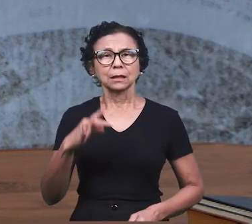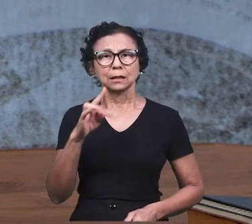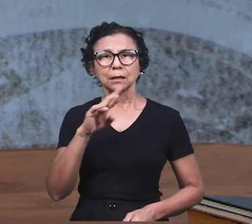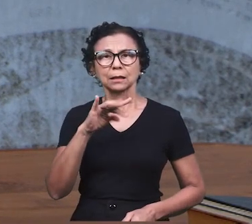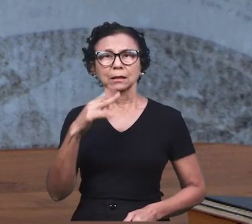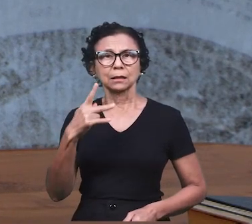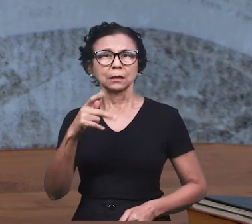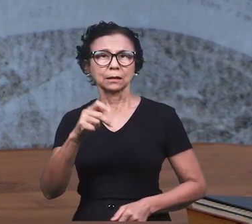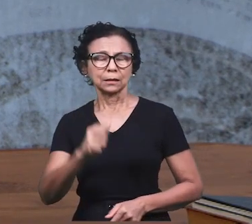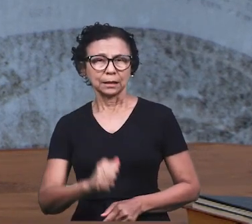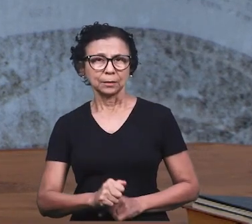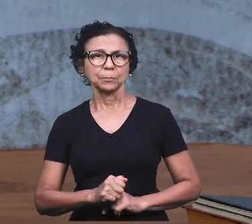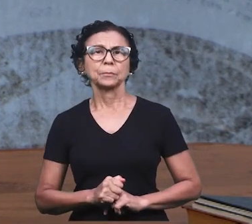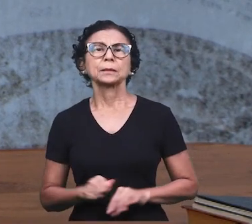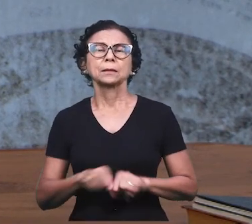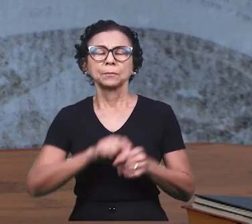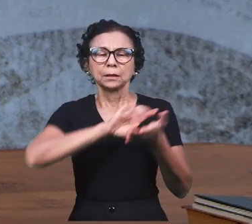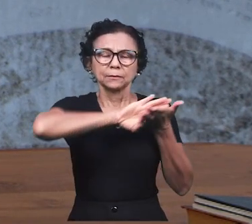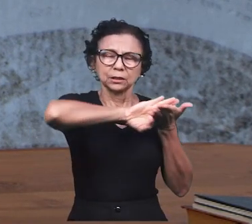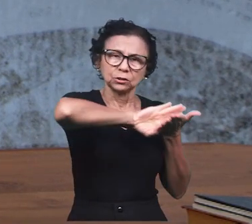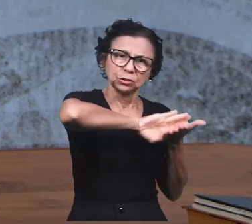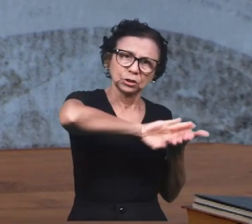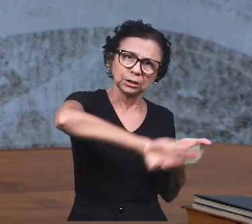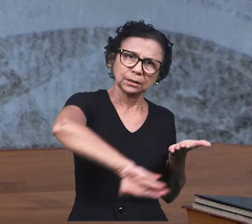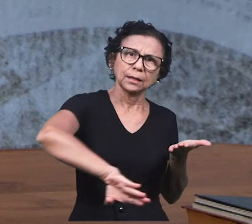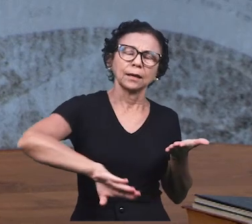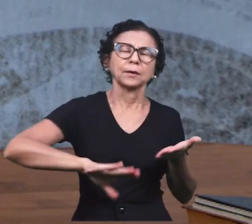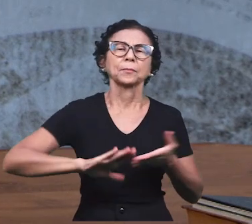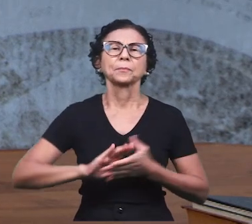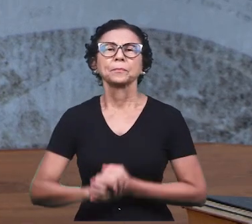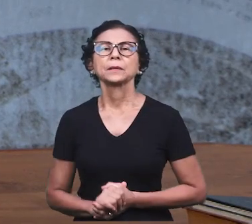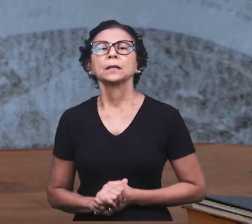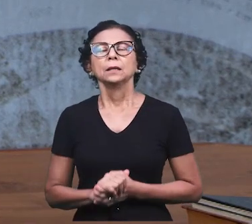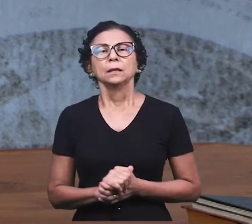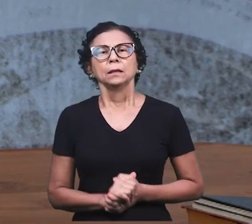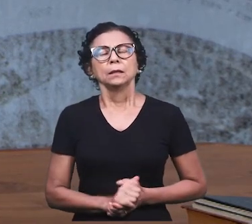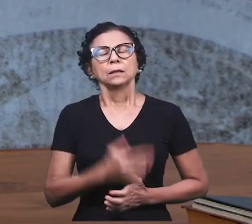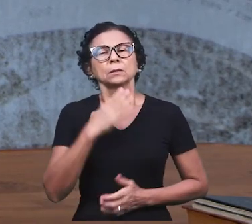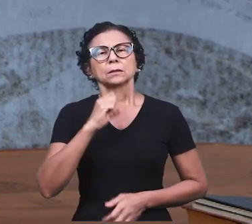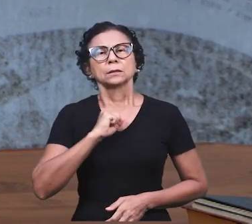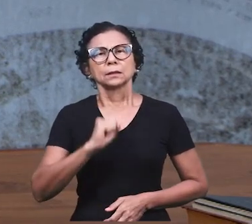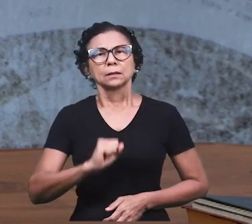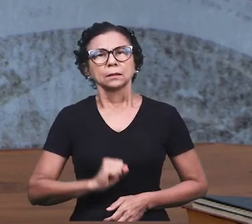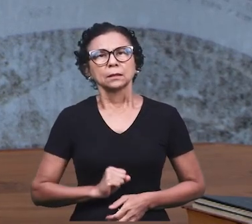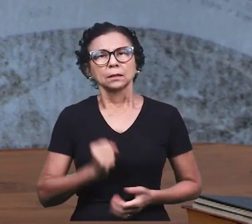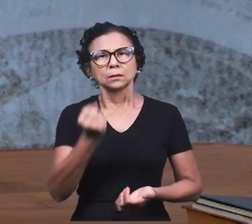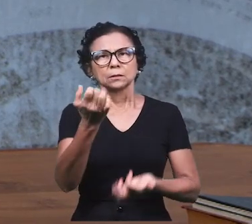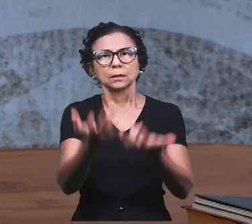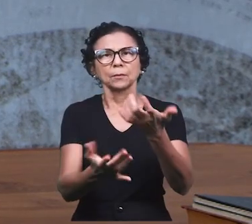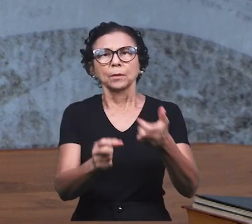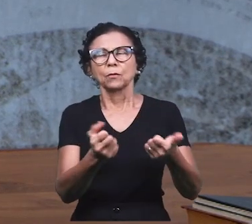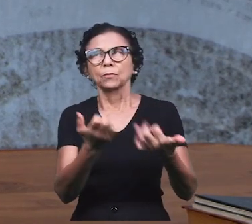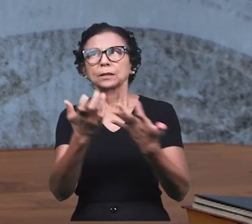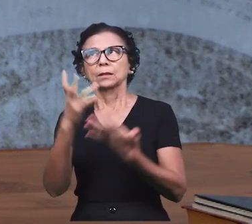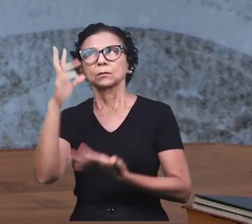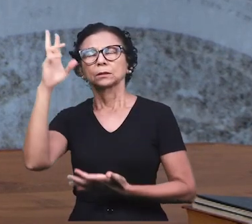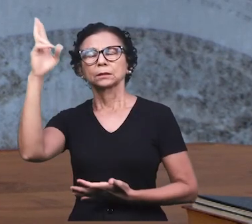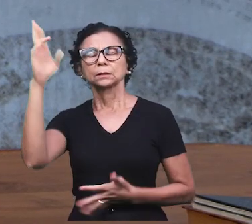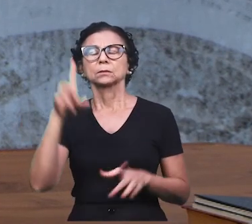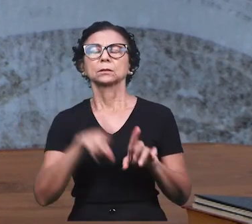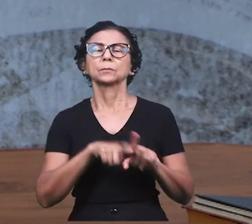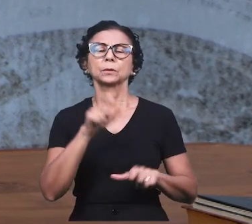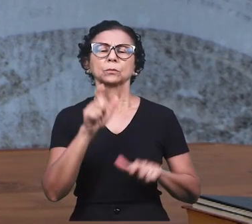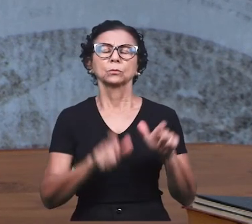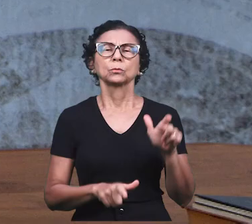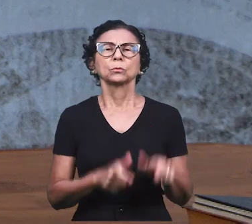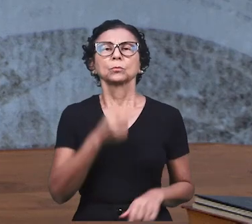em oferta queimada ao Senhor. Expiação da culpa é. Todo varão entre os sacerdotes a